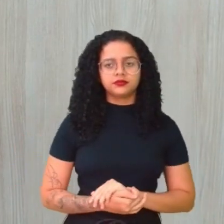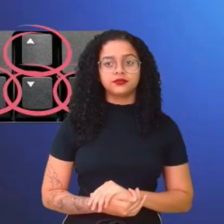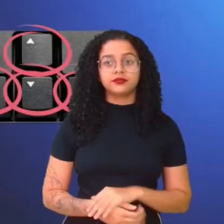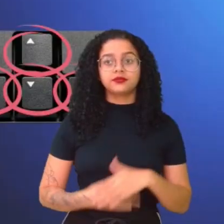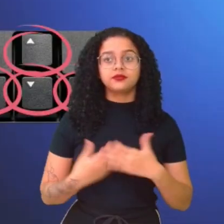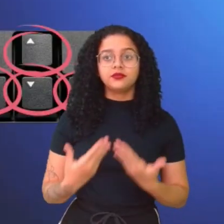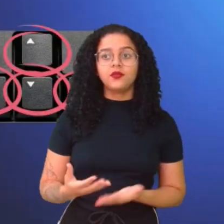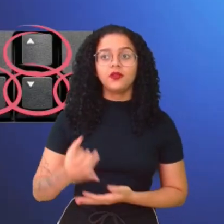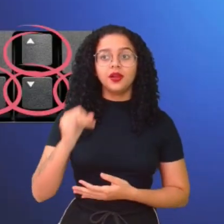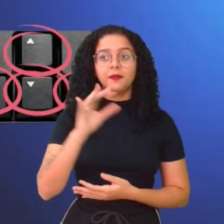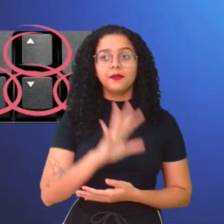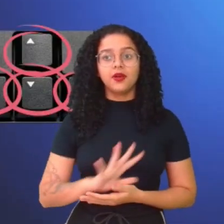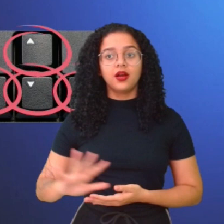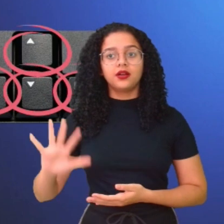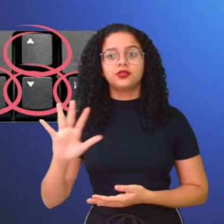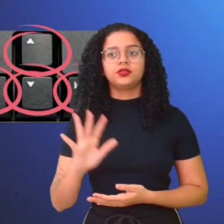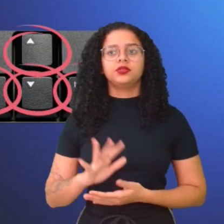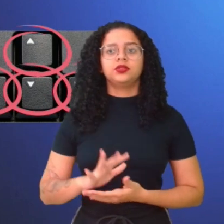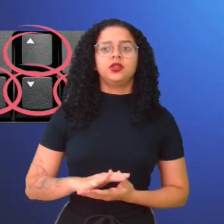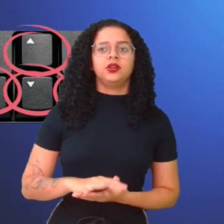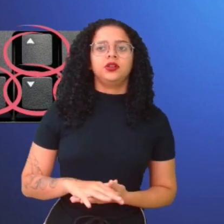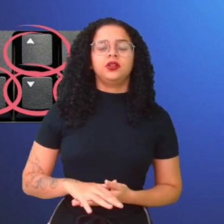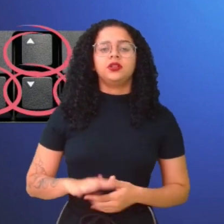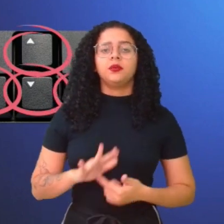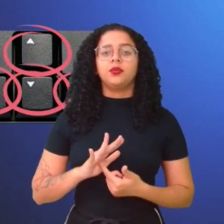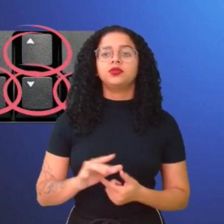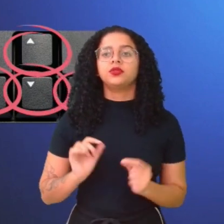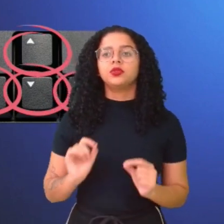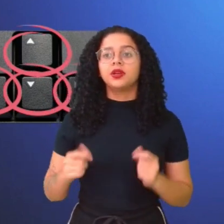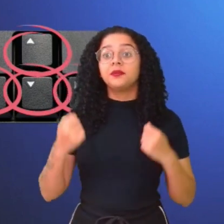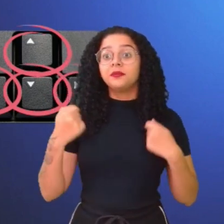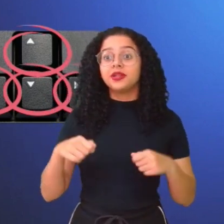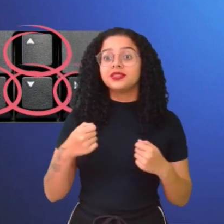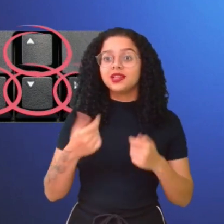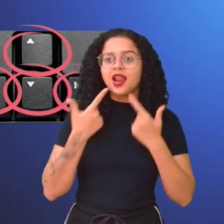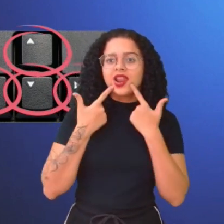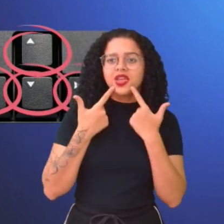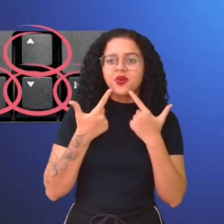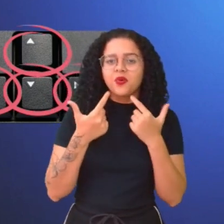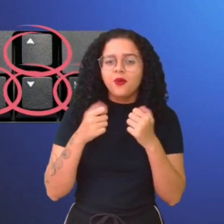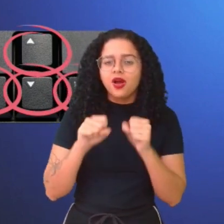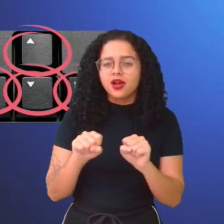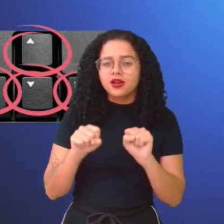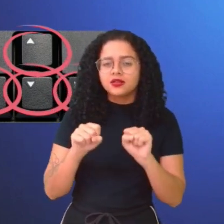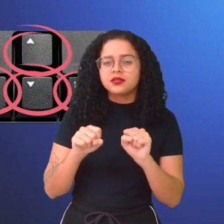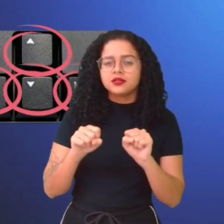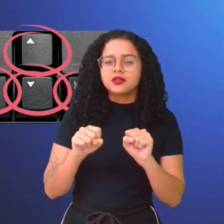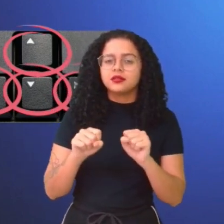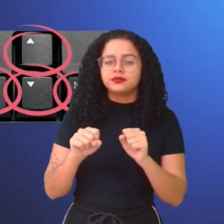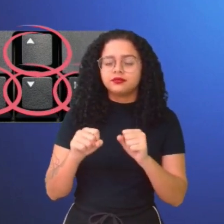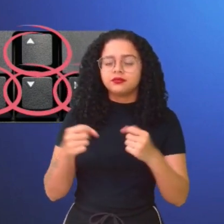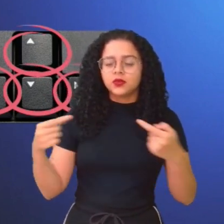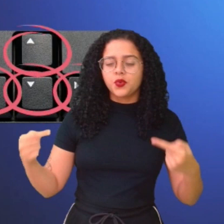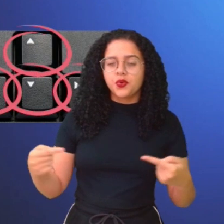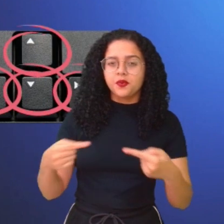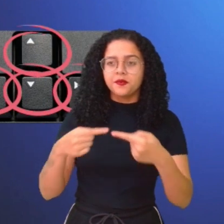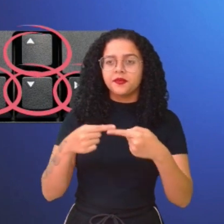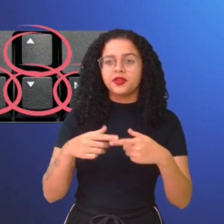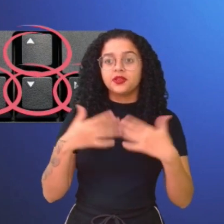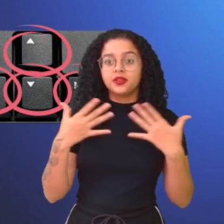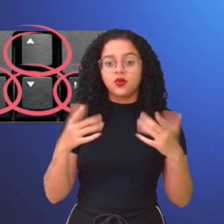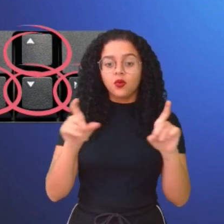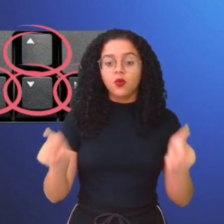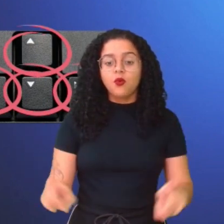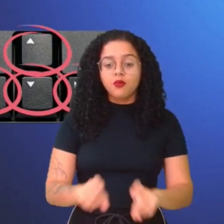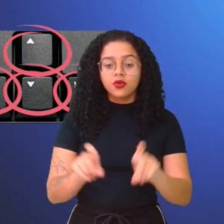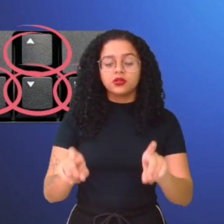na imagem que aparece ali, a gente está dizendo, né, Carla, que ele vai precisar de uma linguagem adequada, né? Então, o computador,